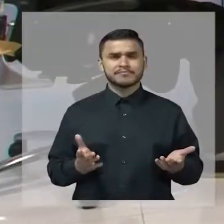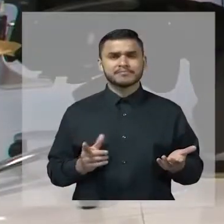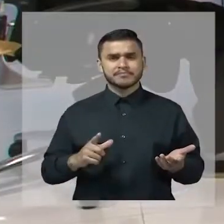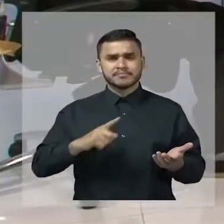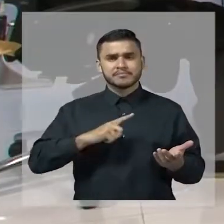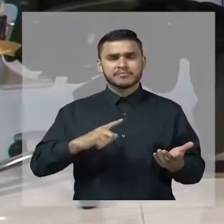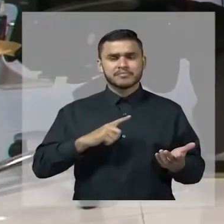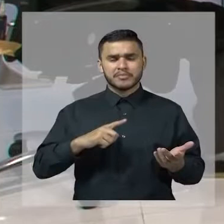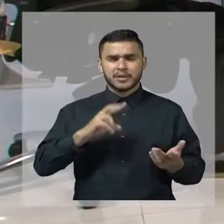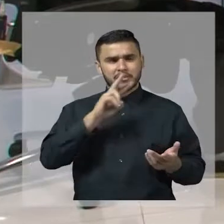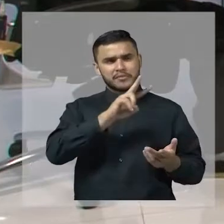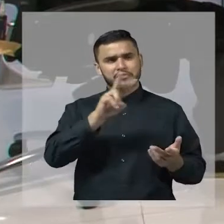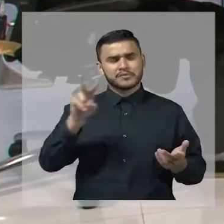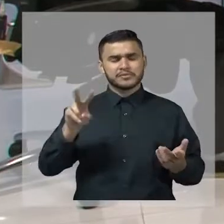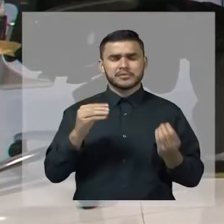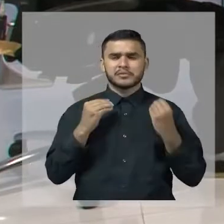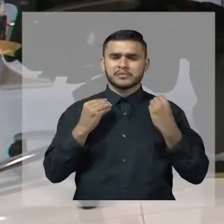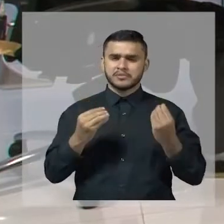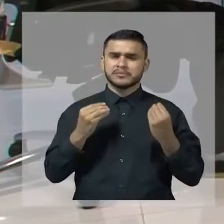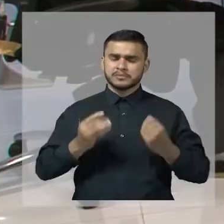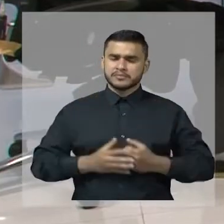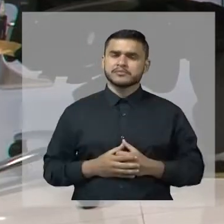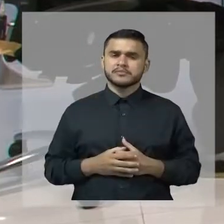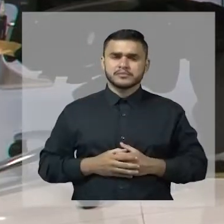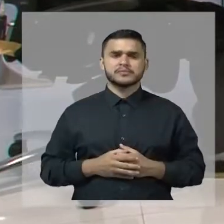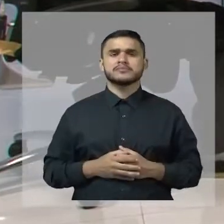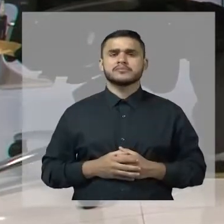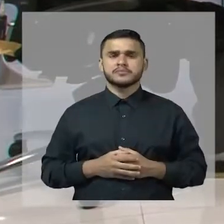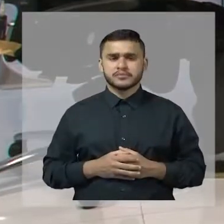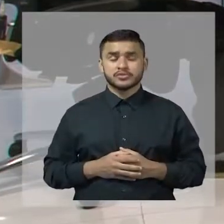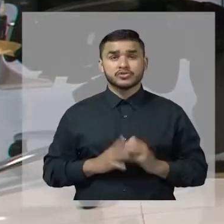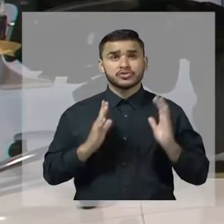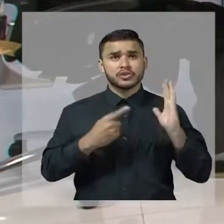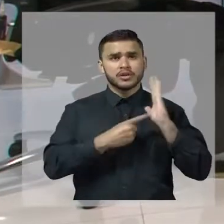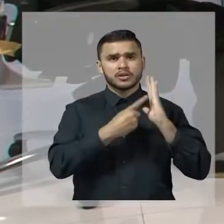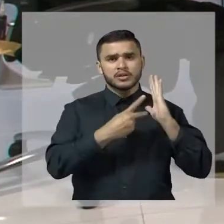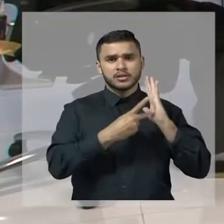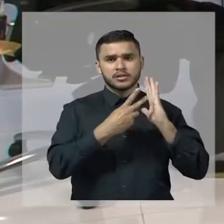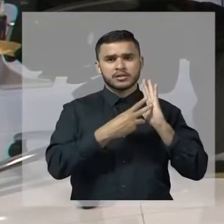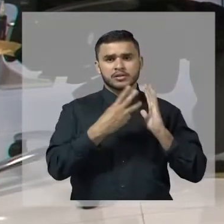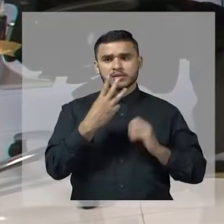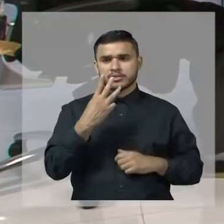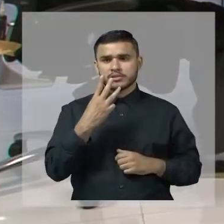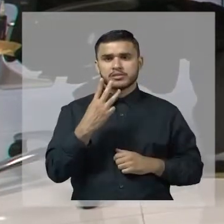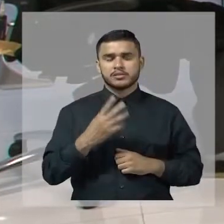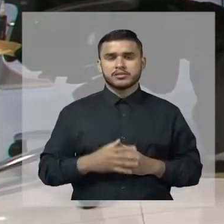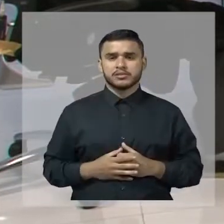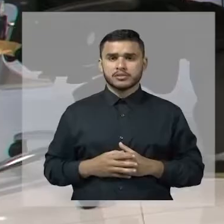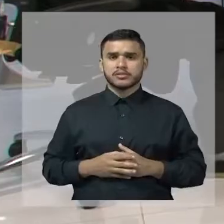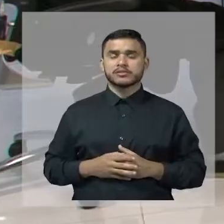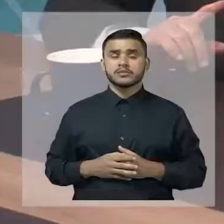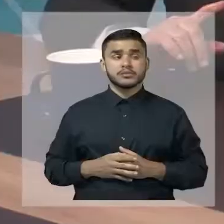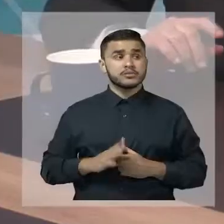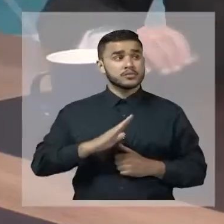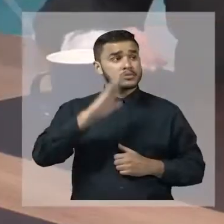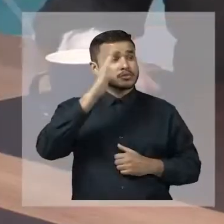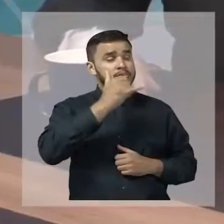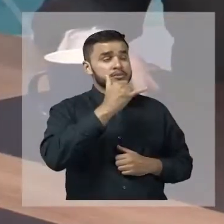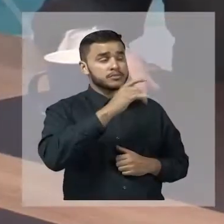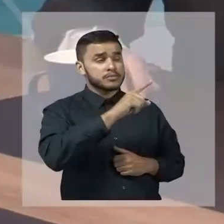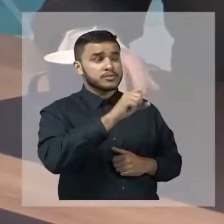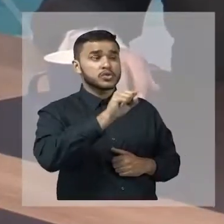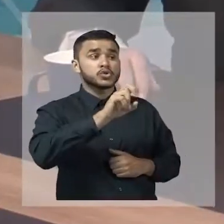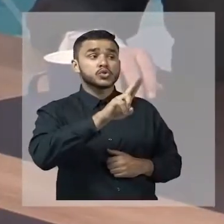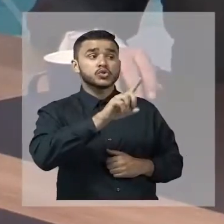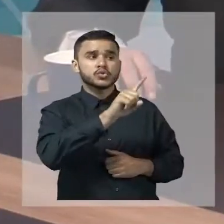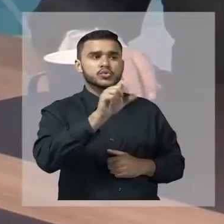tornando comum. Ressalte que este é o terceiro. Na verdade, não foi Osasco, foi Suzano. Suzano, aliás,